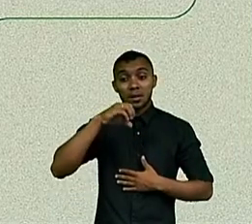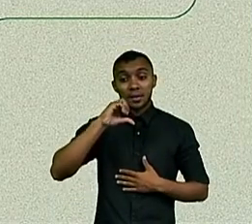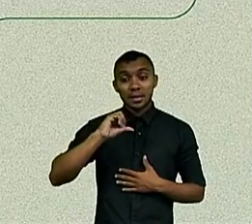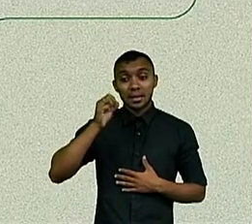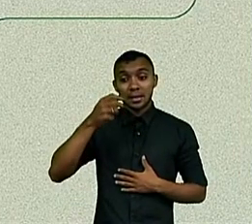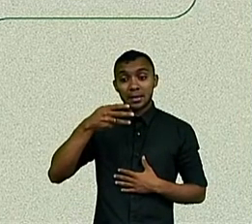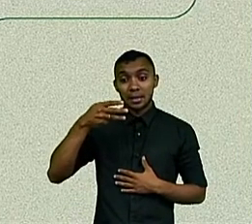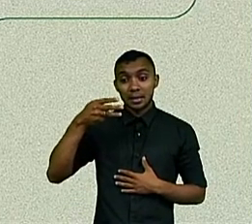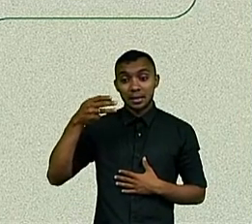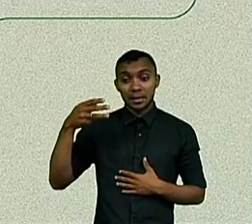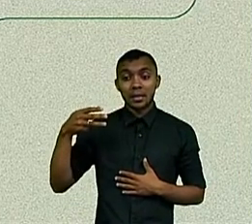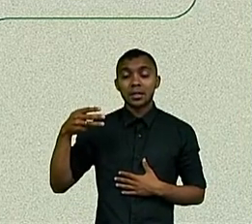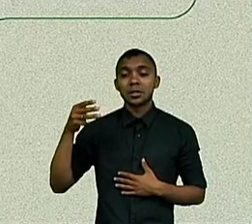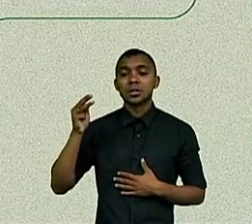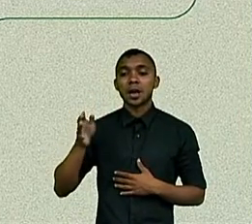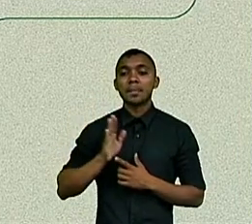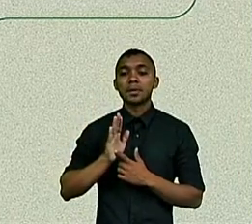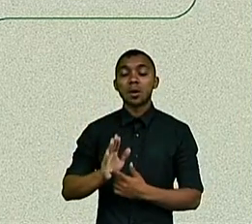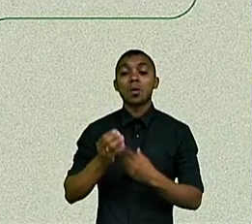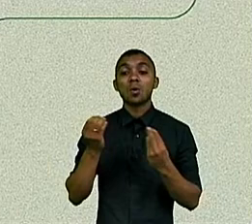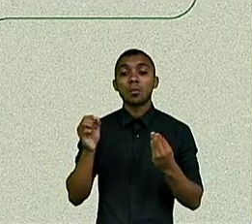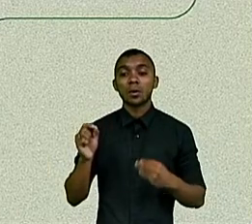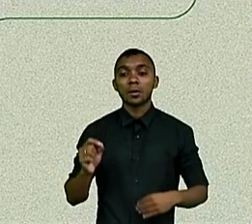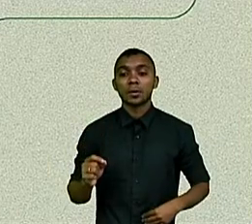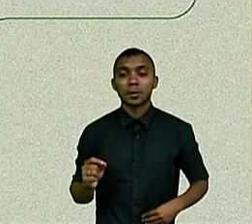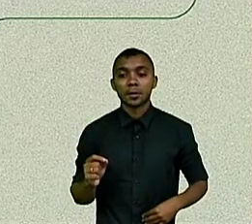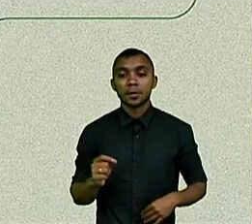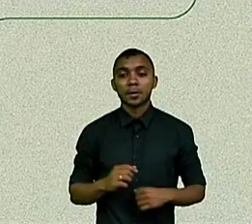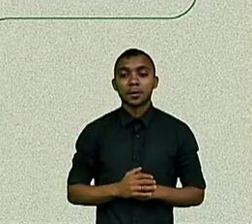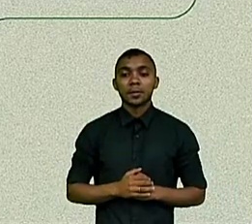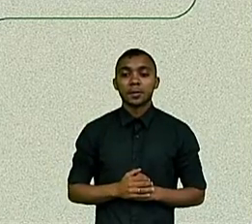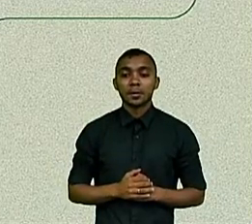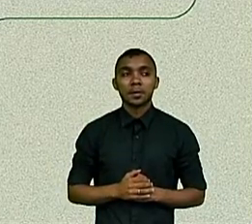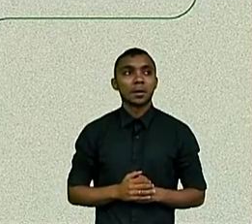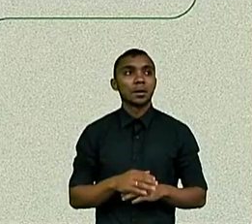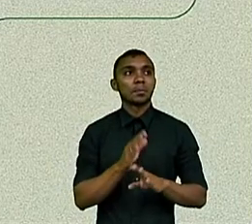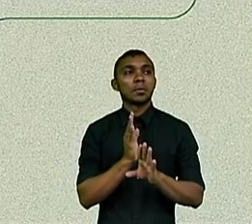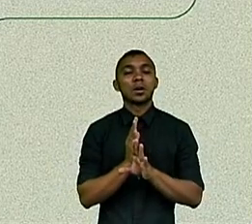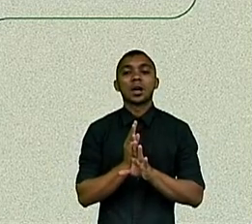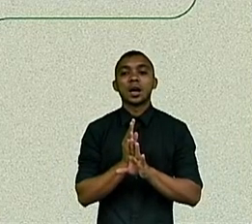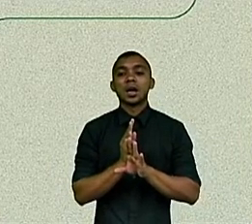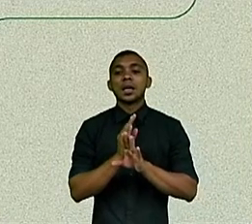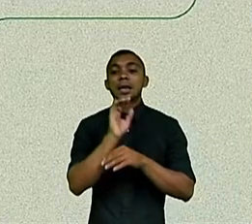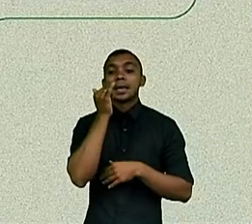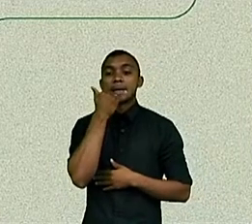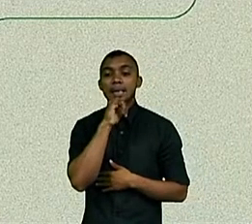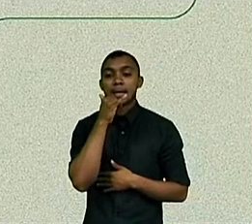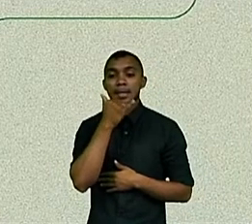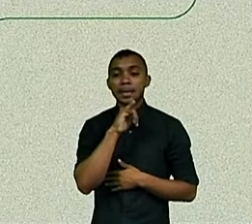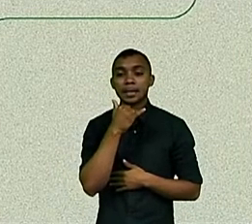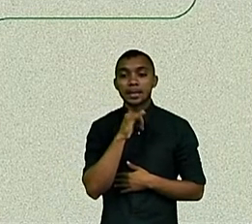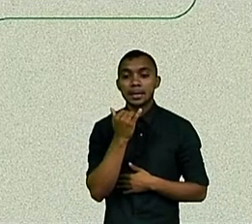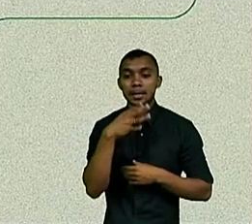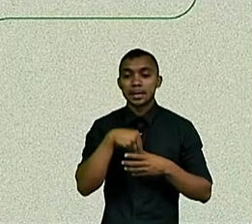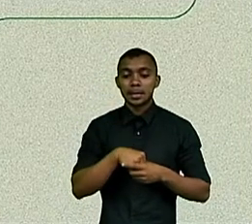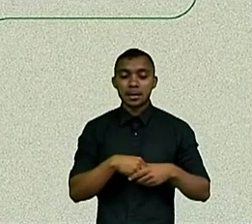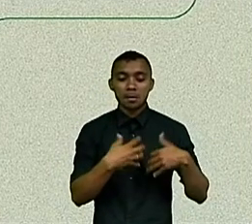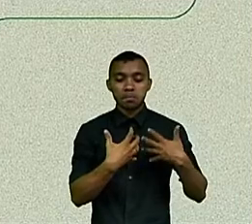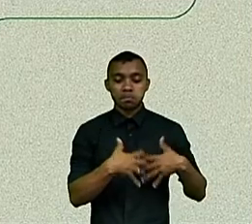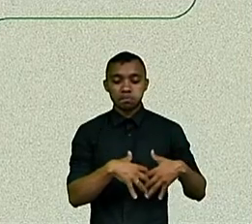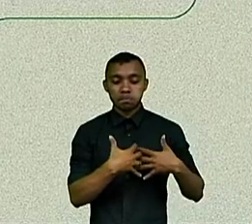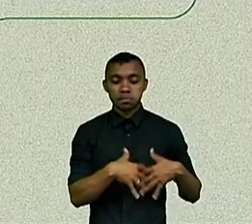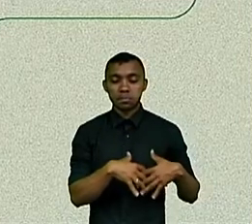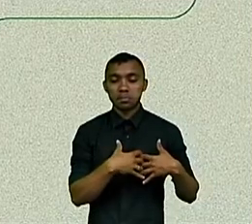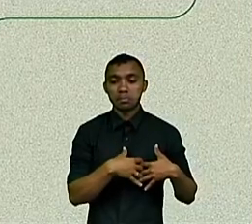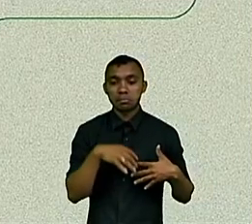mostrou como ainda pode venda máquina vapor da energia elétrica dos motores a combustões internas